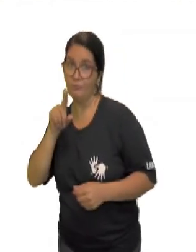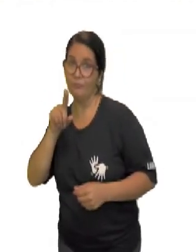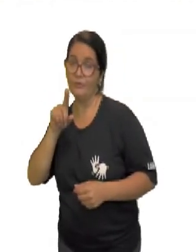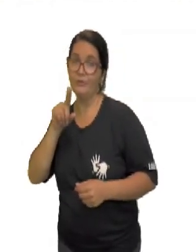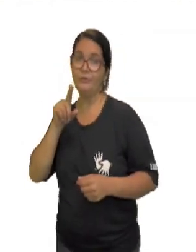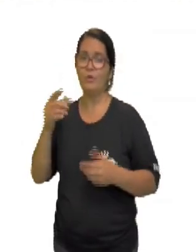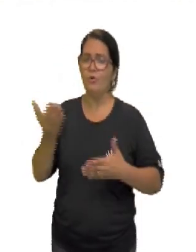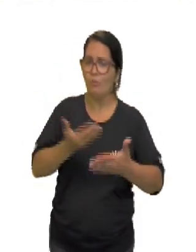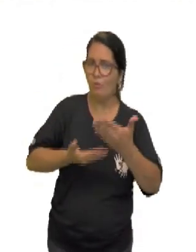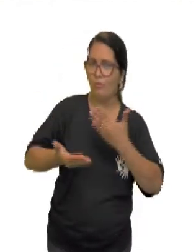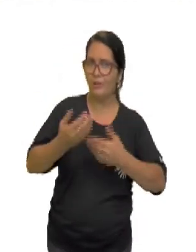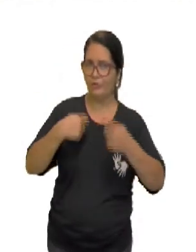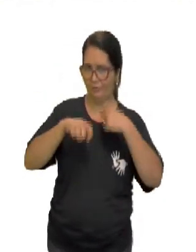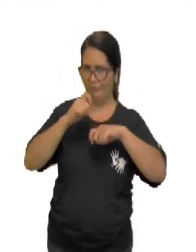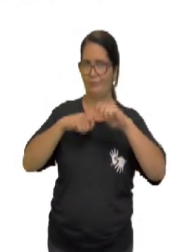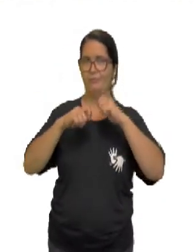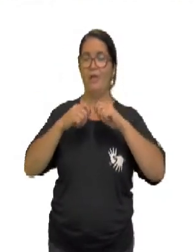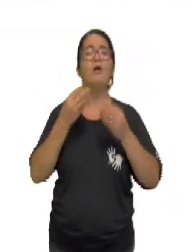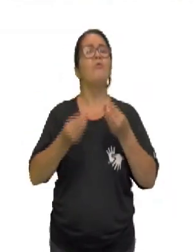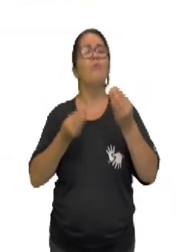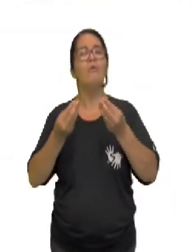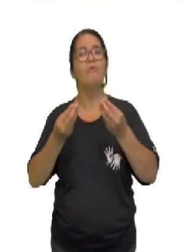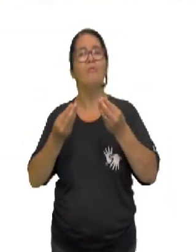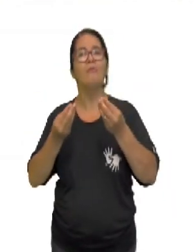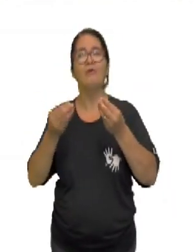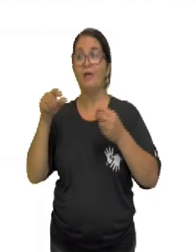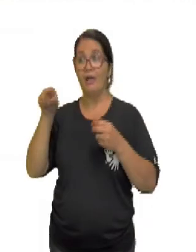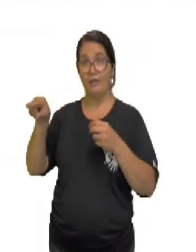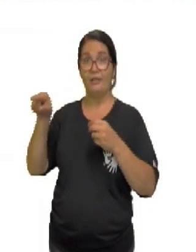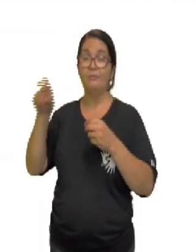do Canadá. Ok?